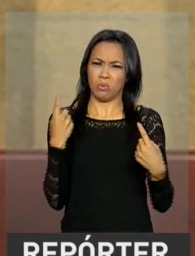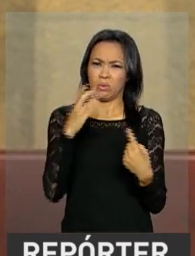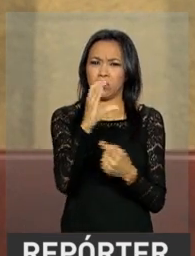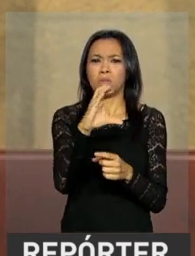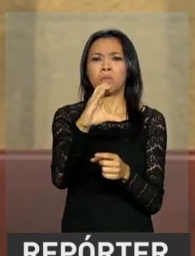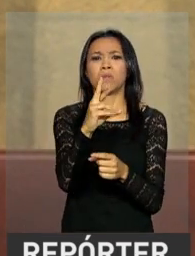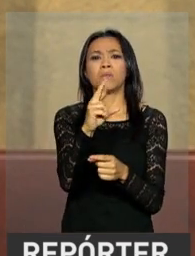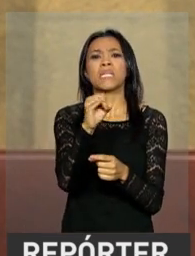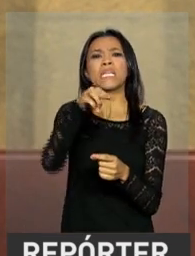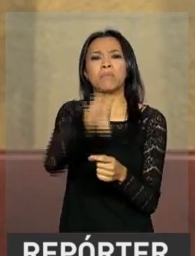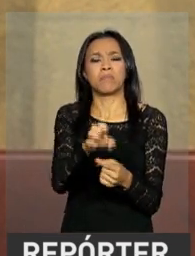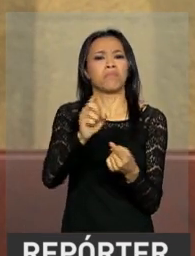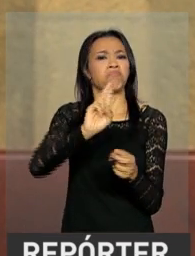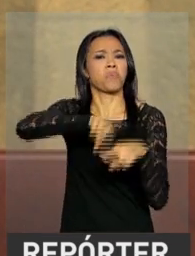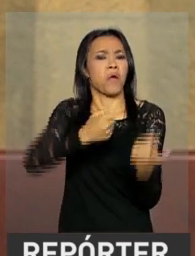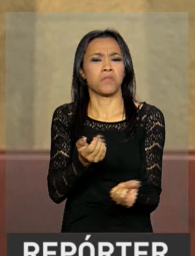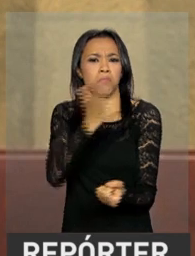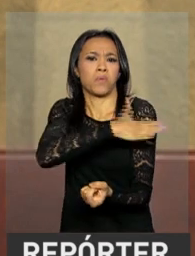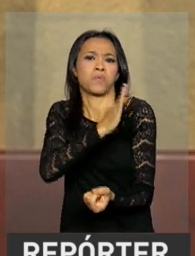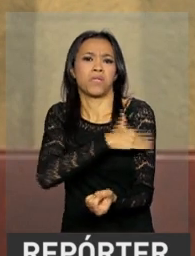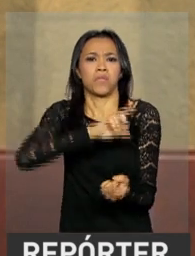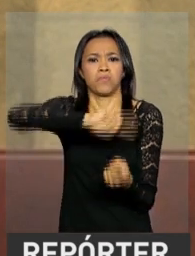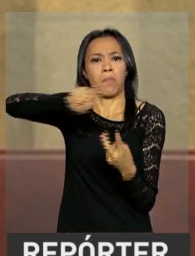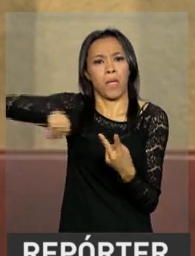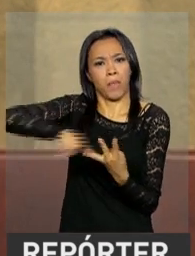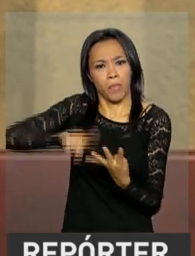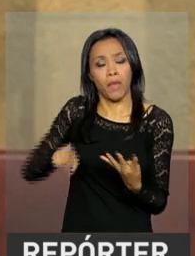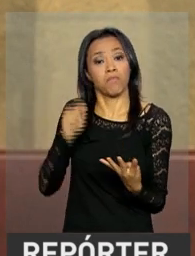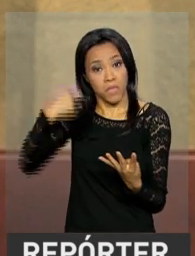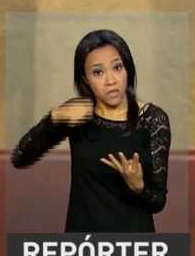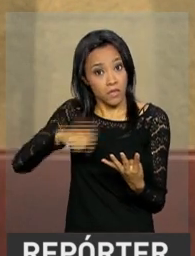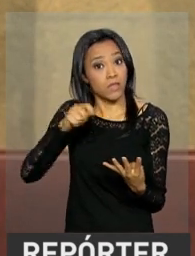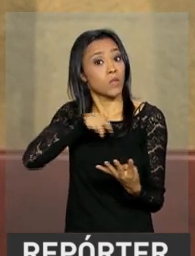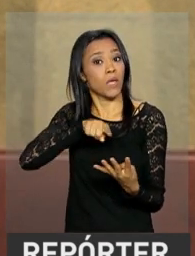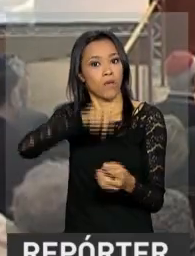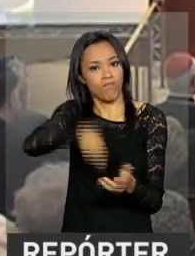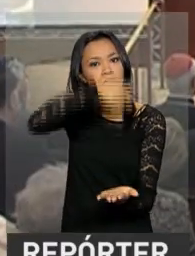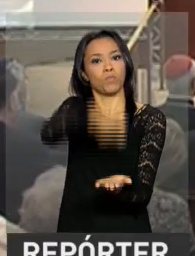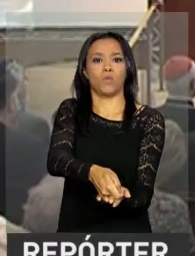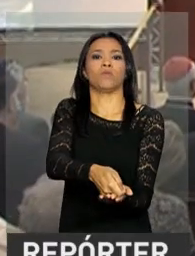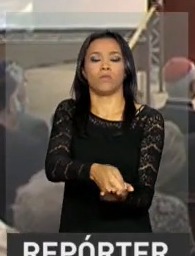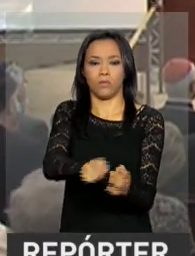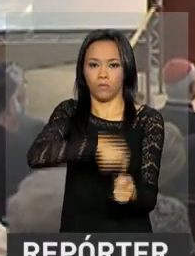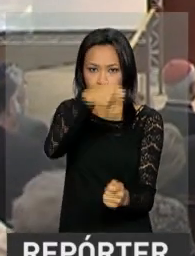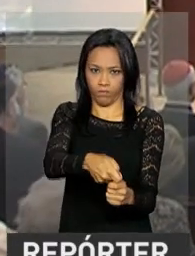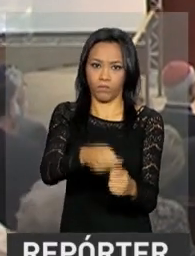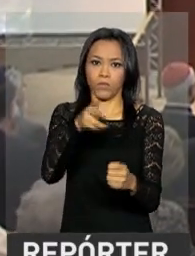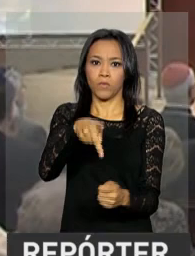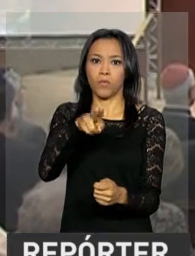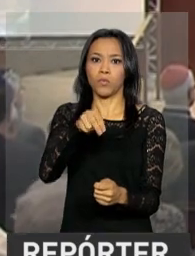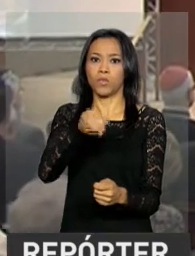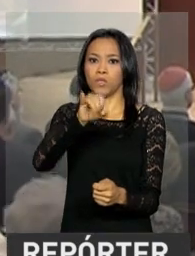antissemitismo pelo preconceito de qualquer natureza devem ser sempre exemplarmente punidos o ato também teve